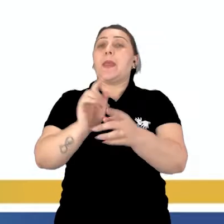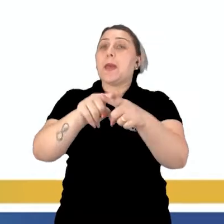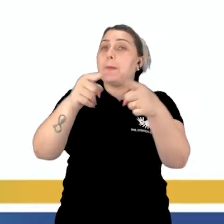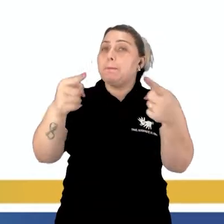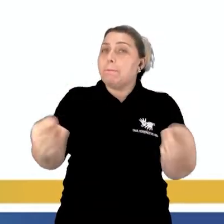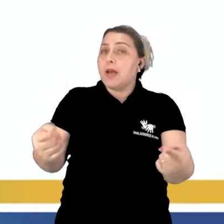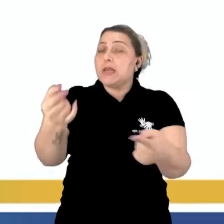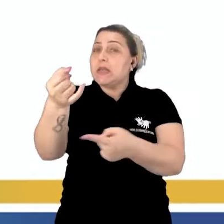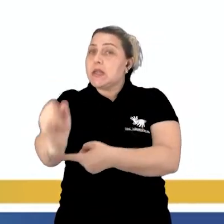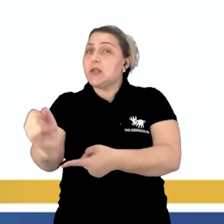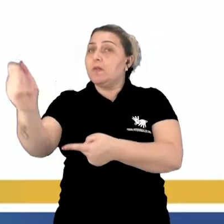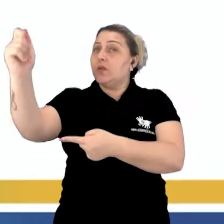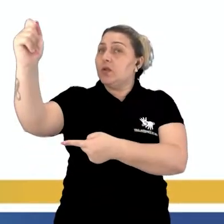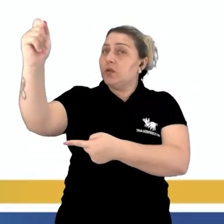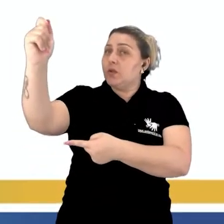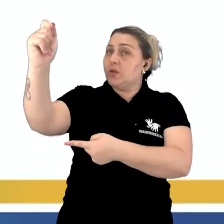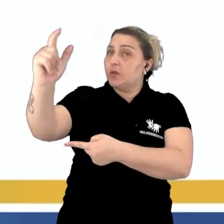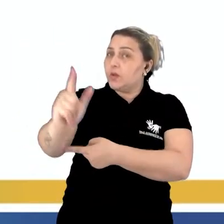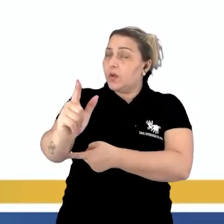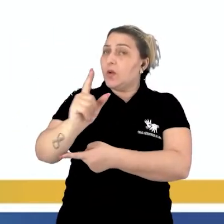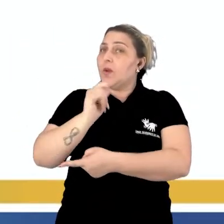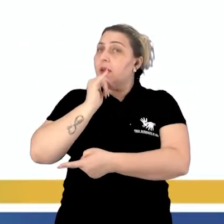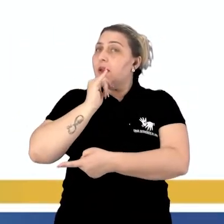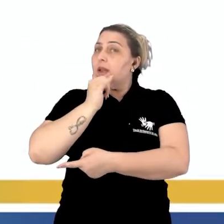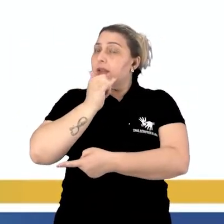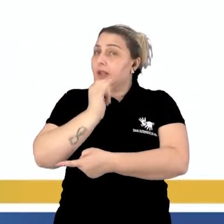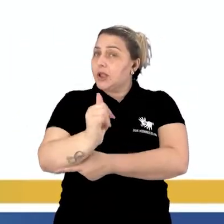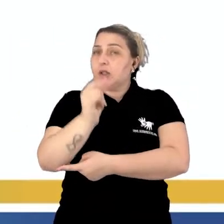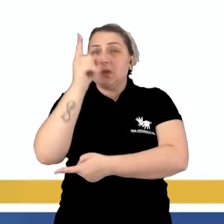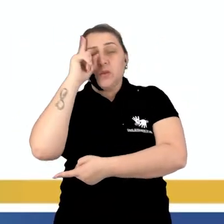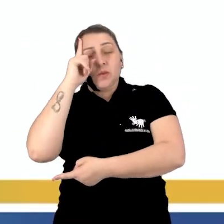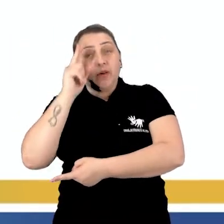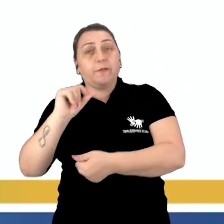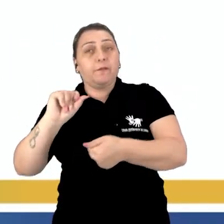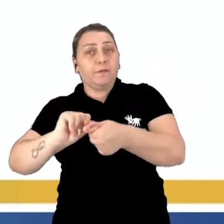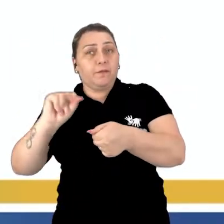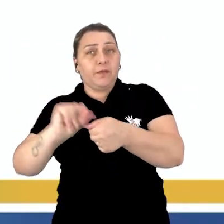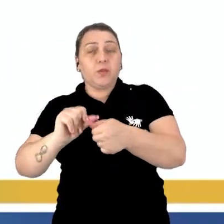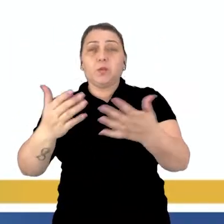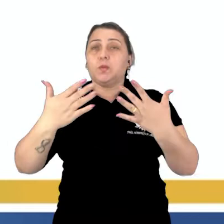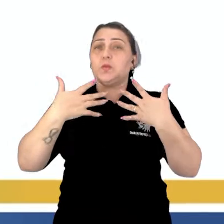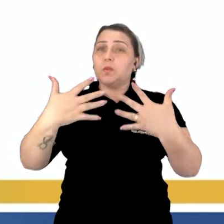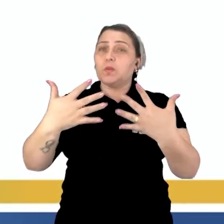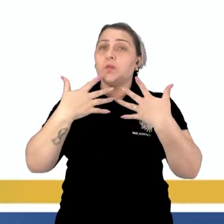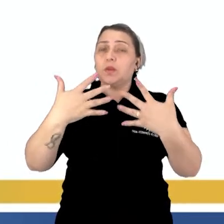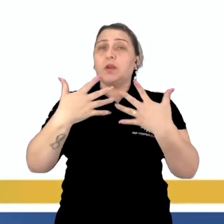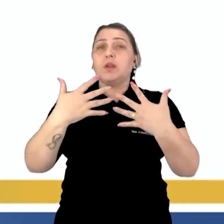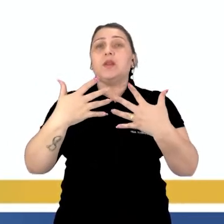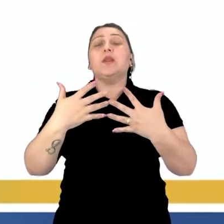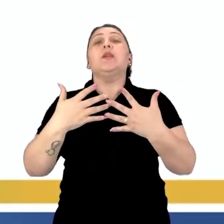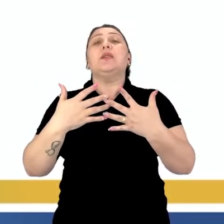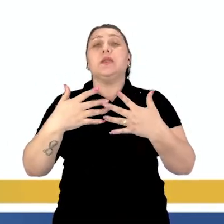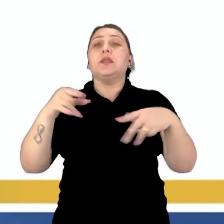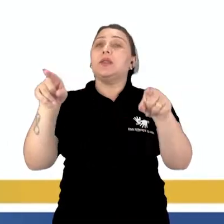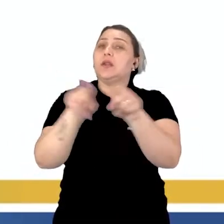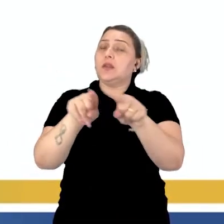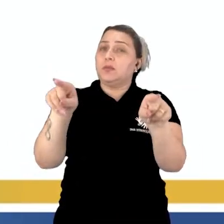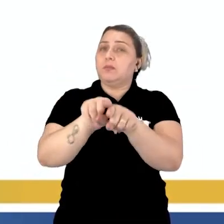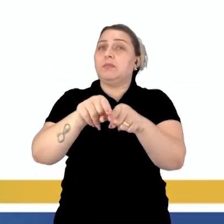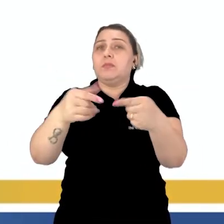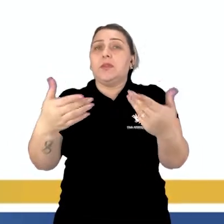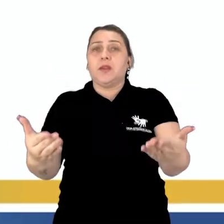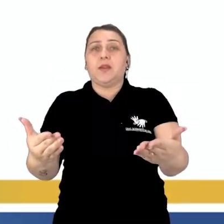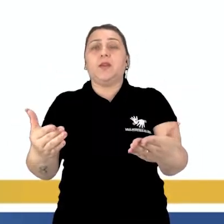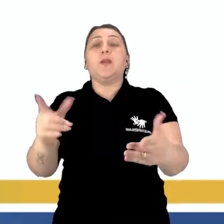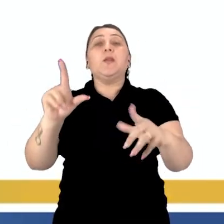o fato é que se não fosse o Sol, se não fosse a sua energia concedida todos os dias, se não fosse o seu calor, talvez o planeta Terra também